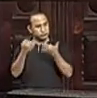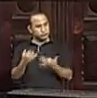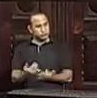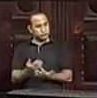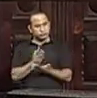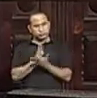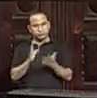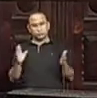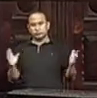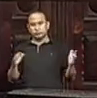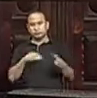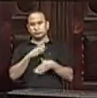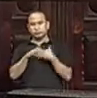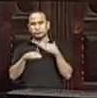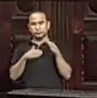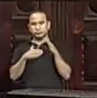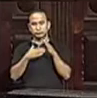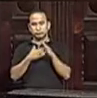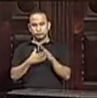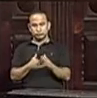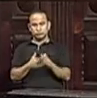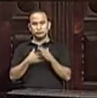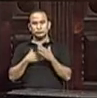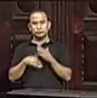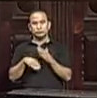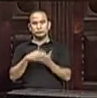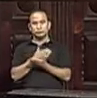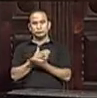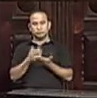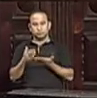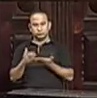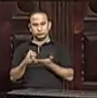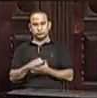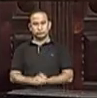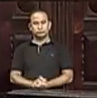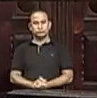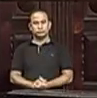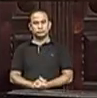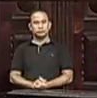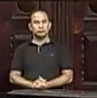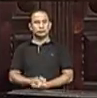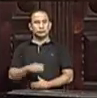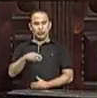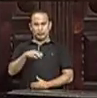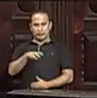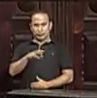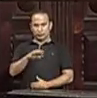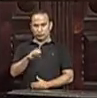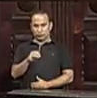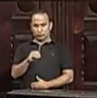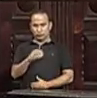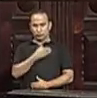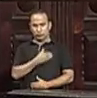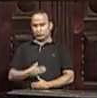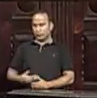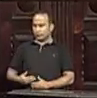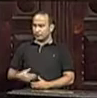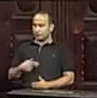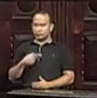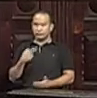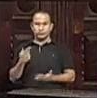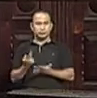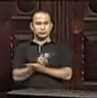todas as instâncias de julgamento. No meu entendimento, quando o